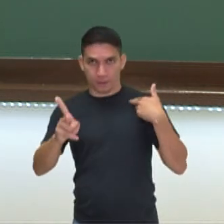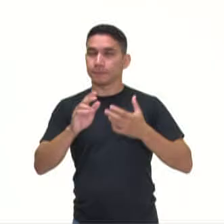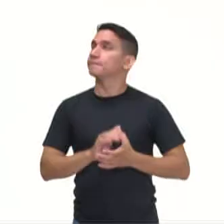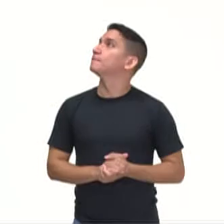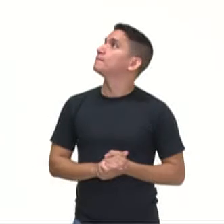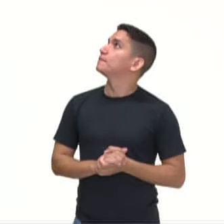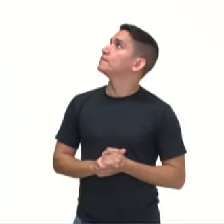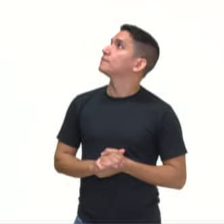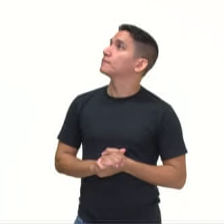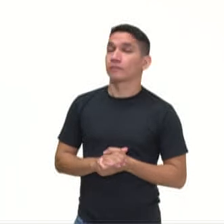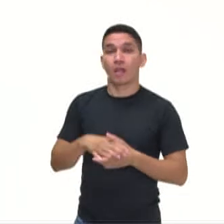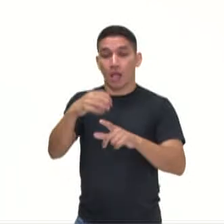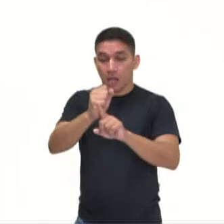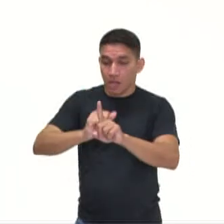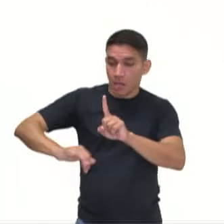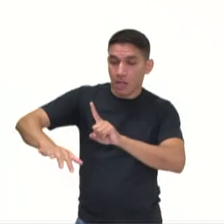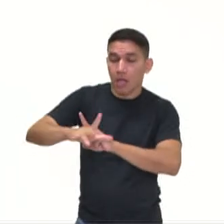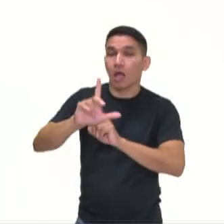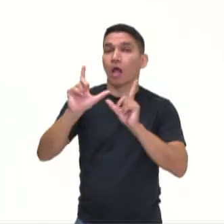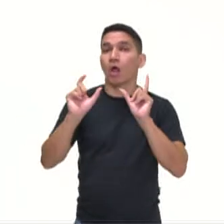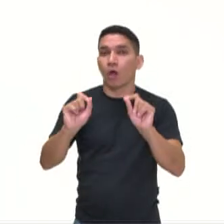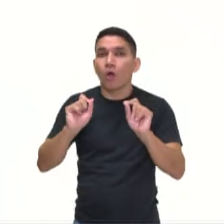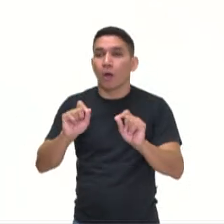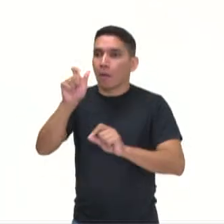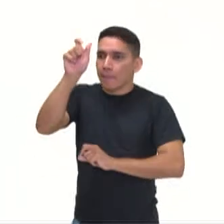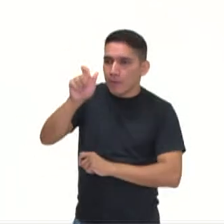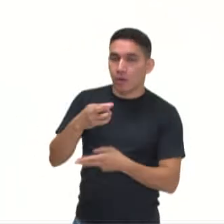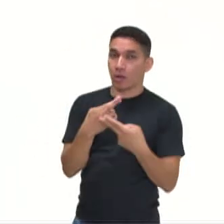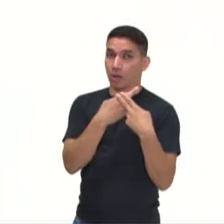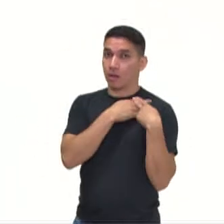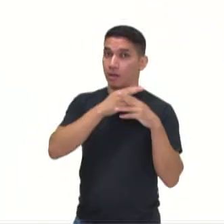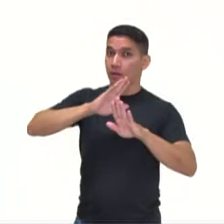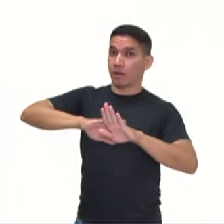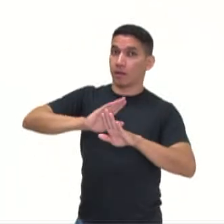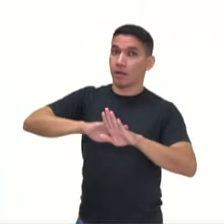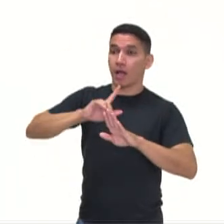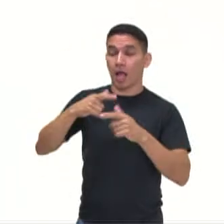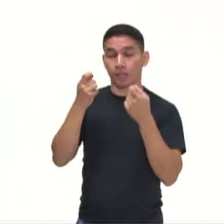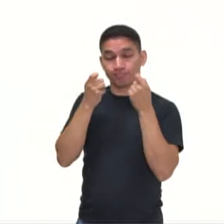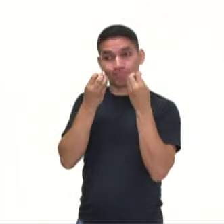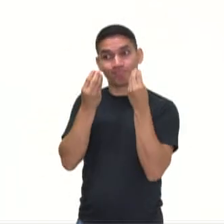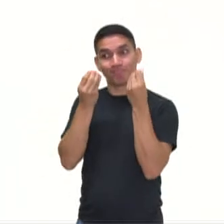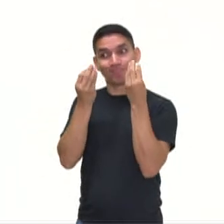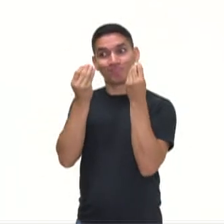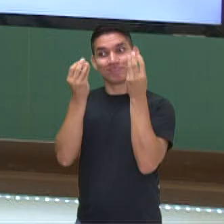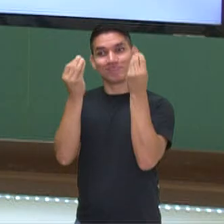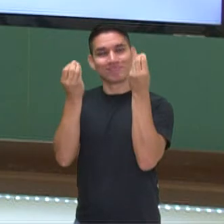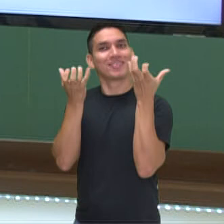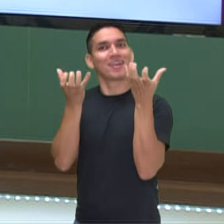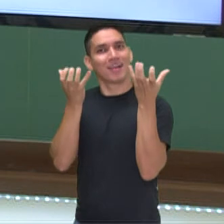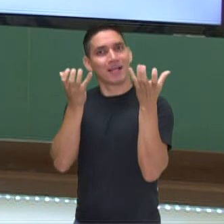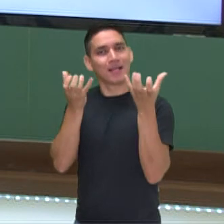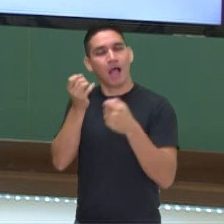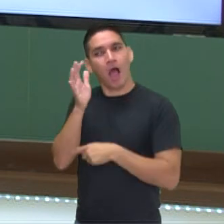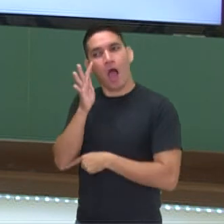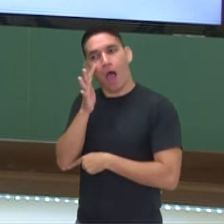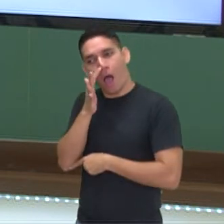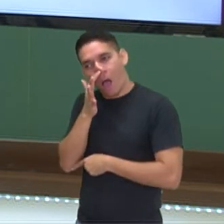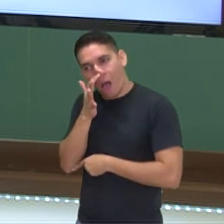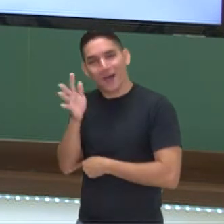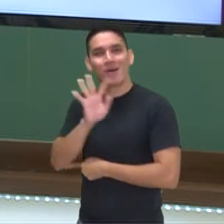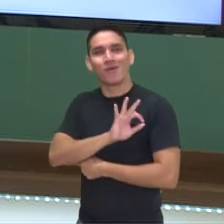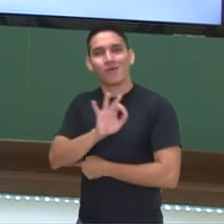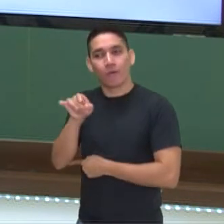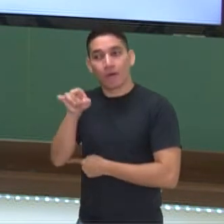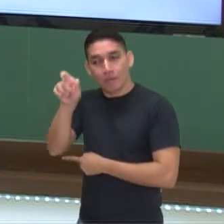lá. Na sociedade, ser uma pessoa responsável é algo apreciado. As pessoas admiram a questão